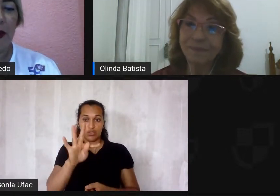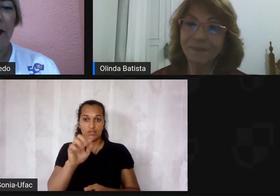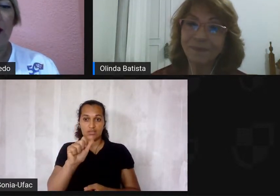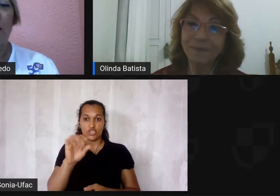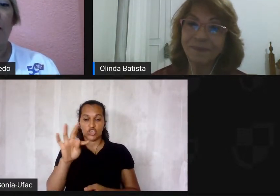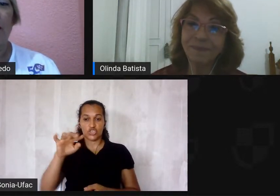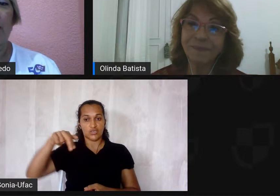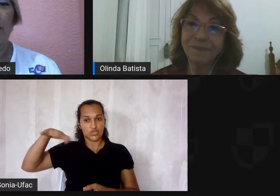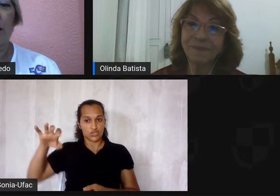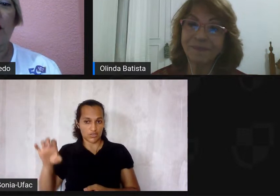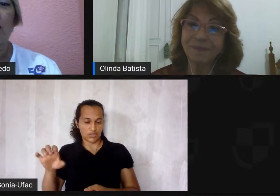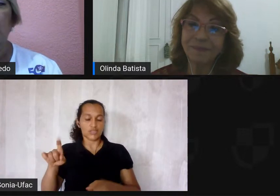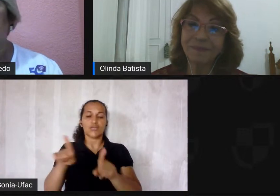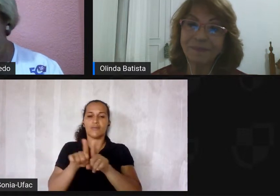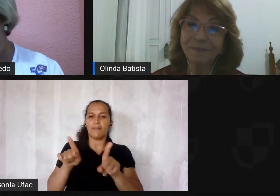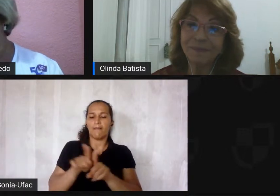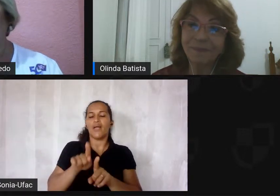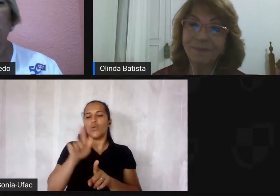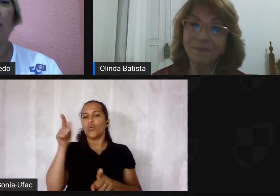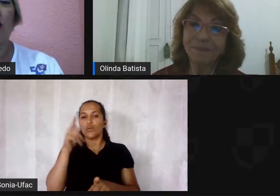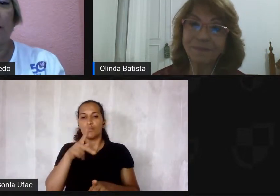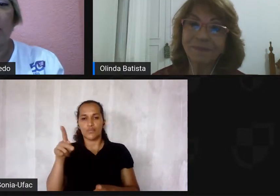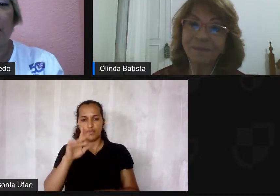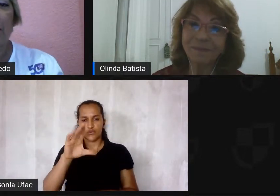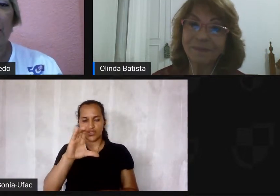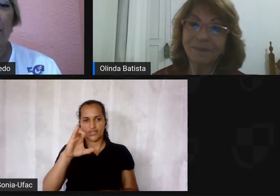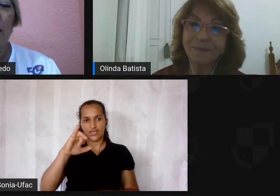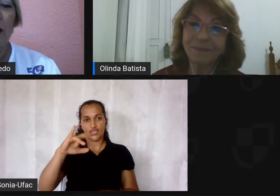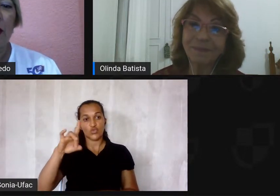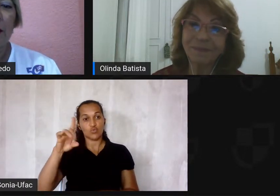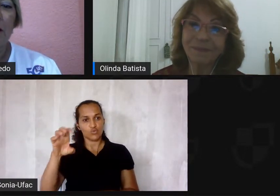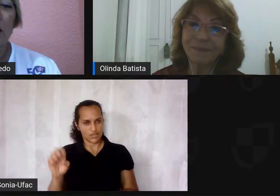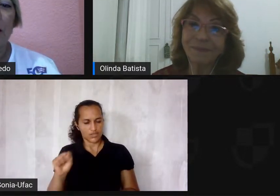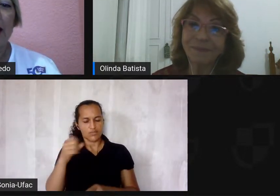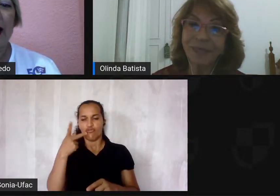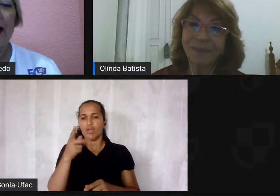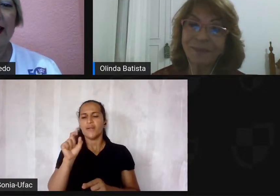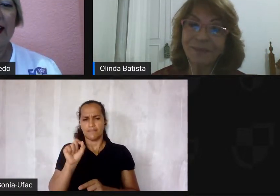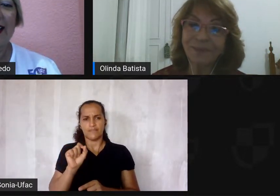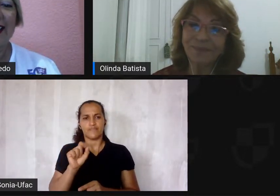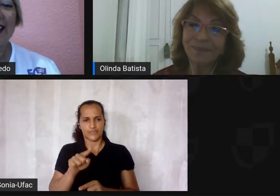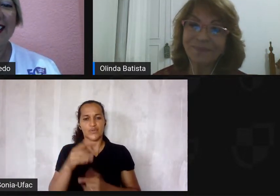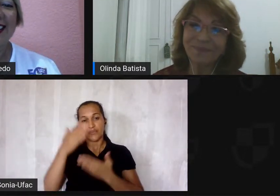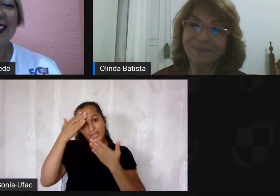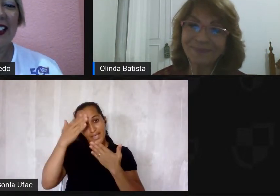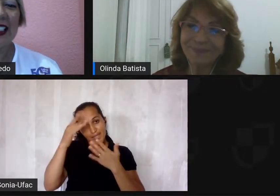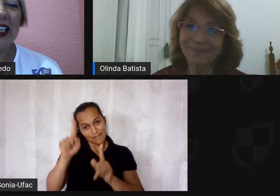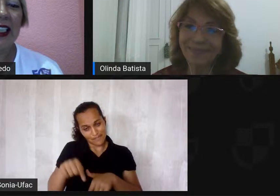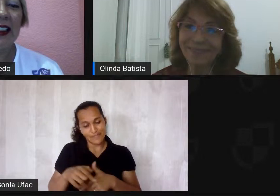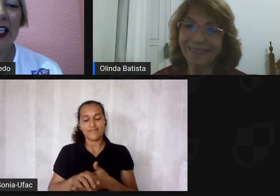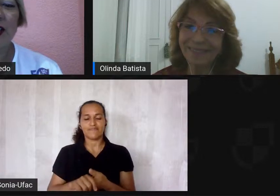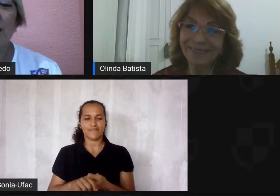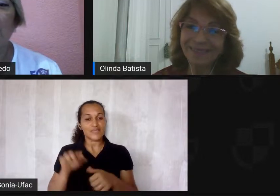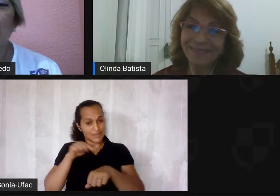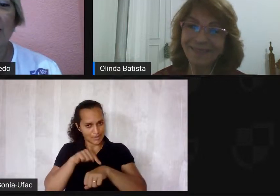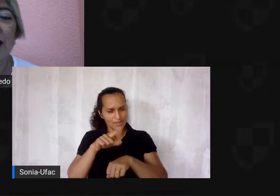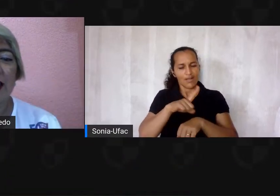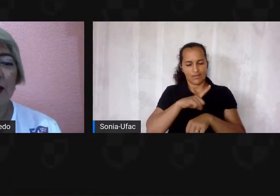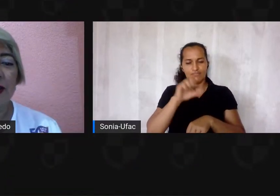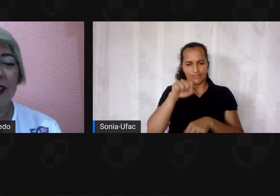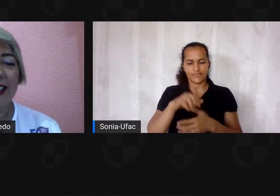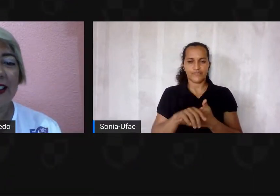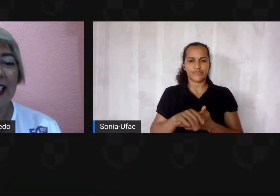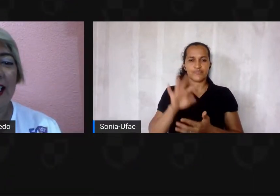aceito para falar um pouquinho. Nós temos perguntas, mas nós temos tempo, está bom? Muito obrigada. A Tati já